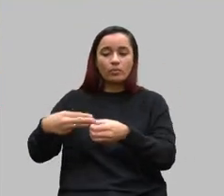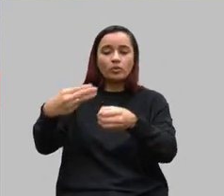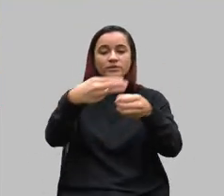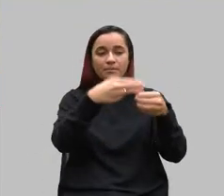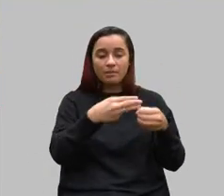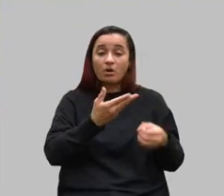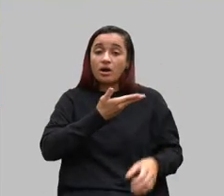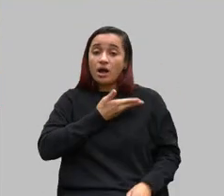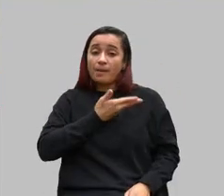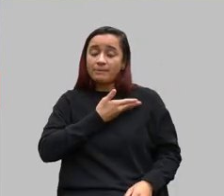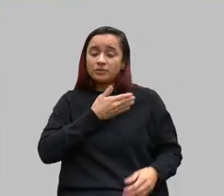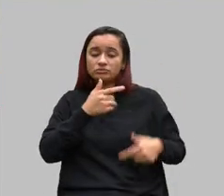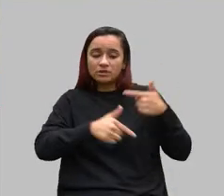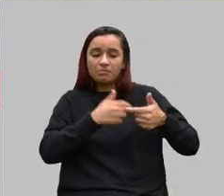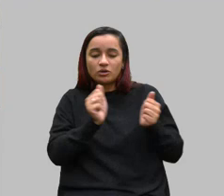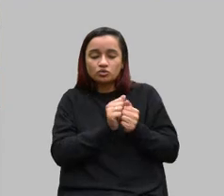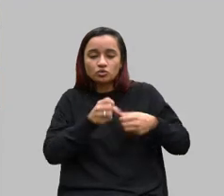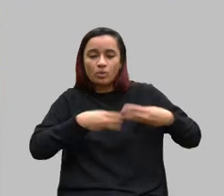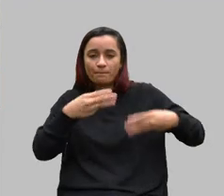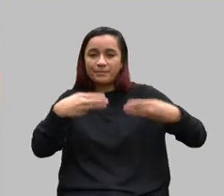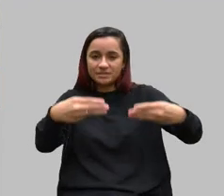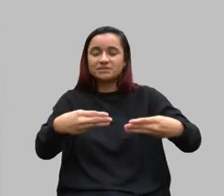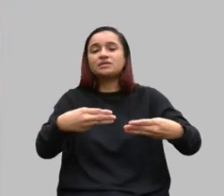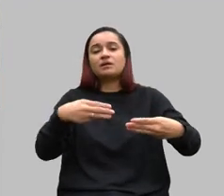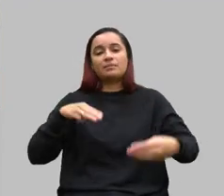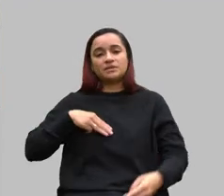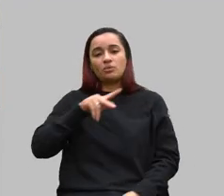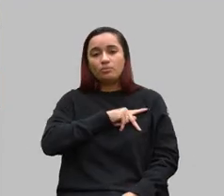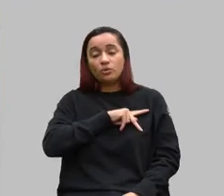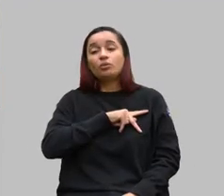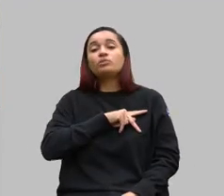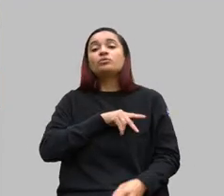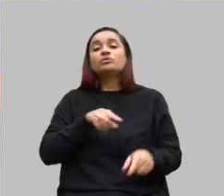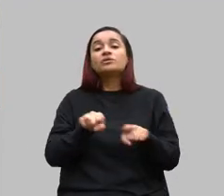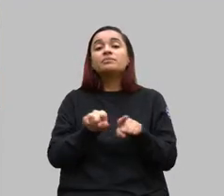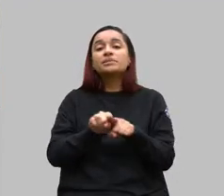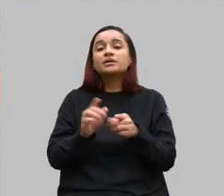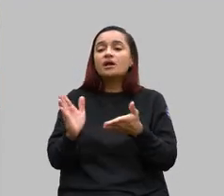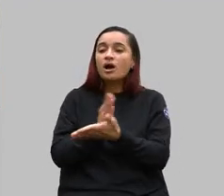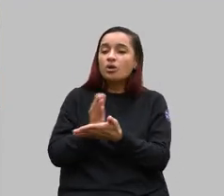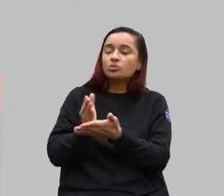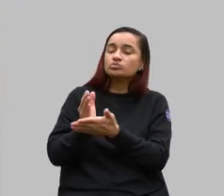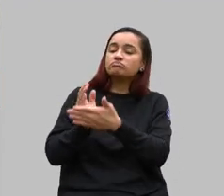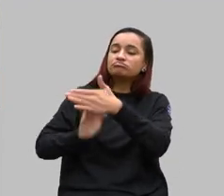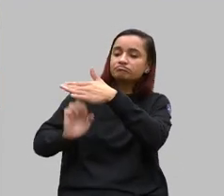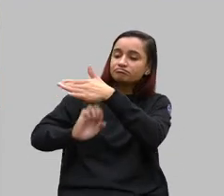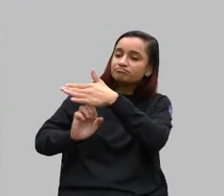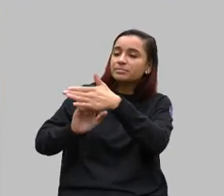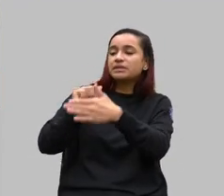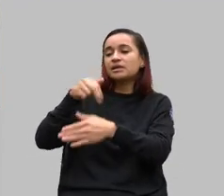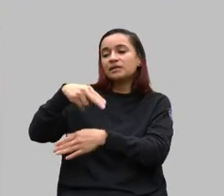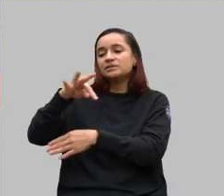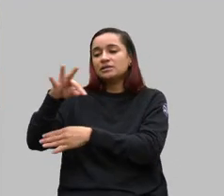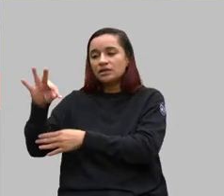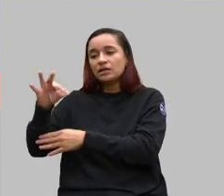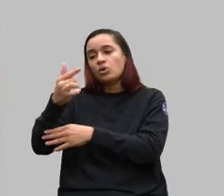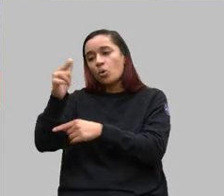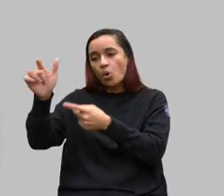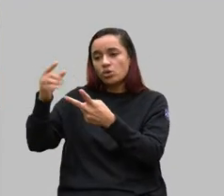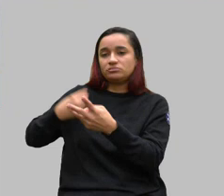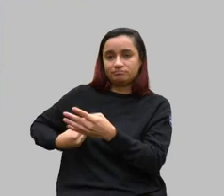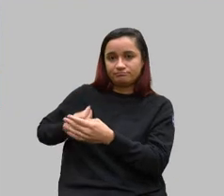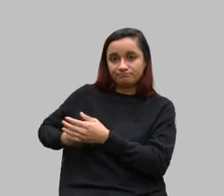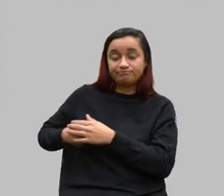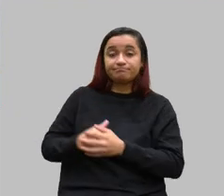Público os colegas das concessionárias da ntt todos aqui presentes eh eu acredito